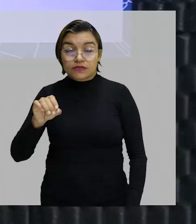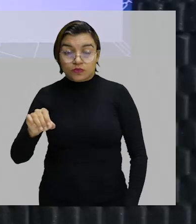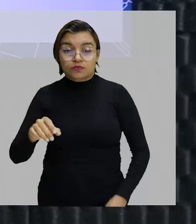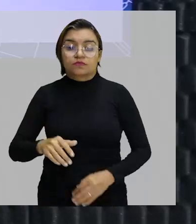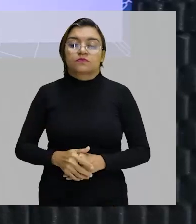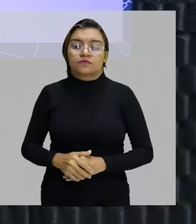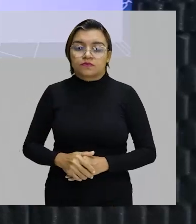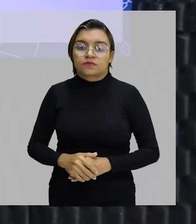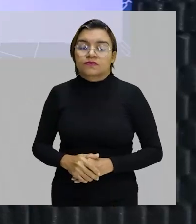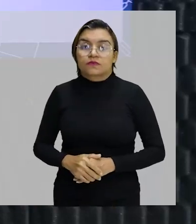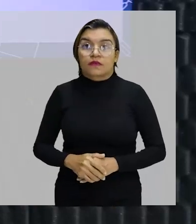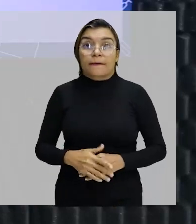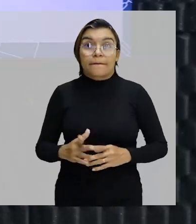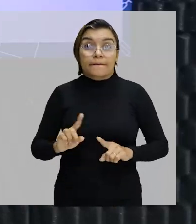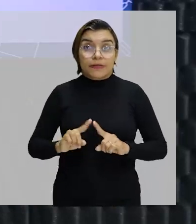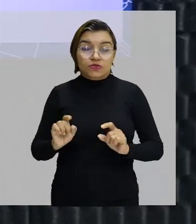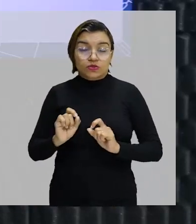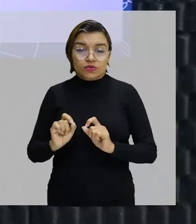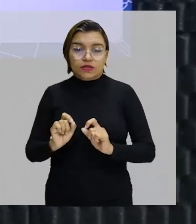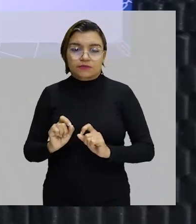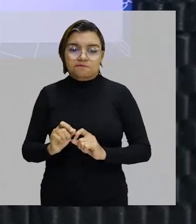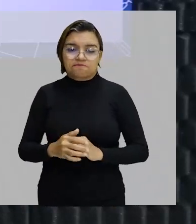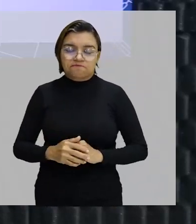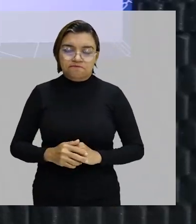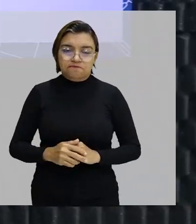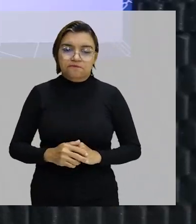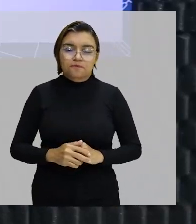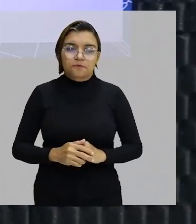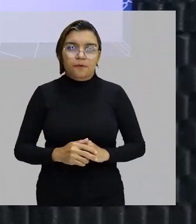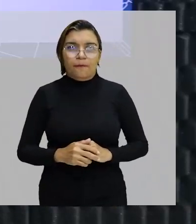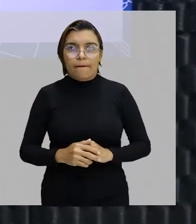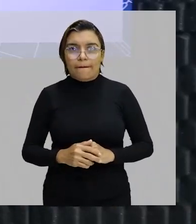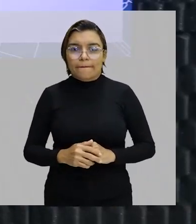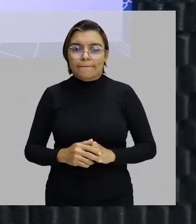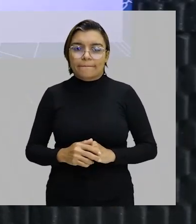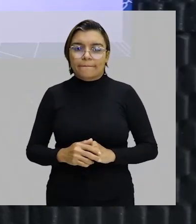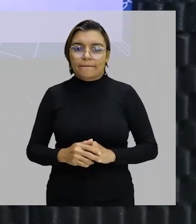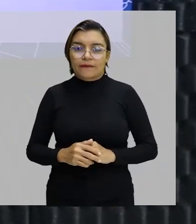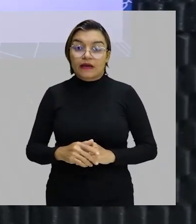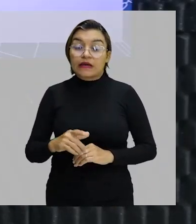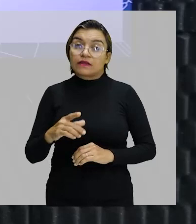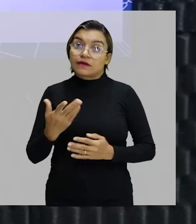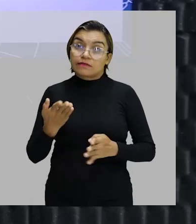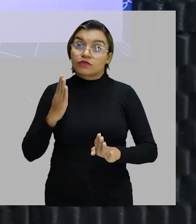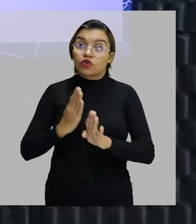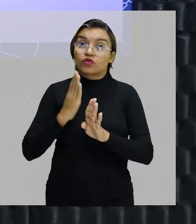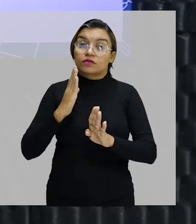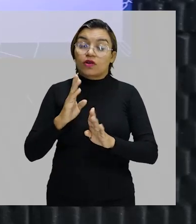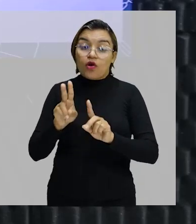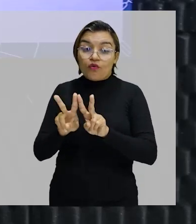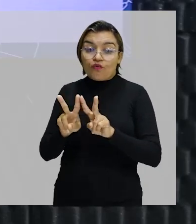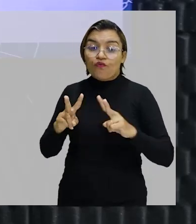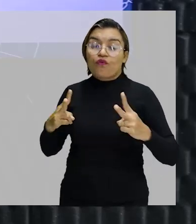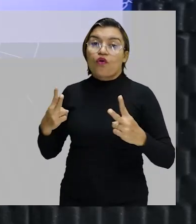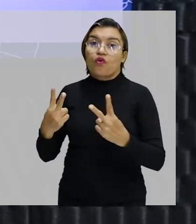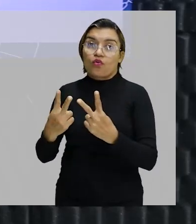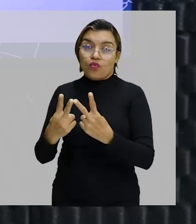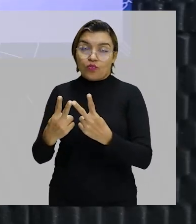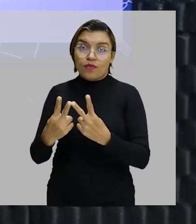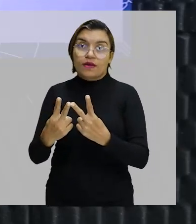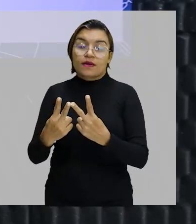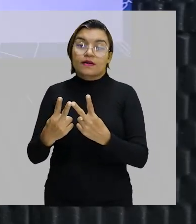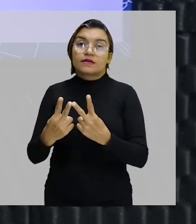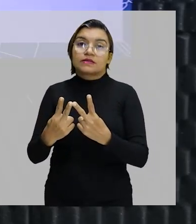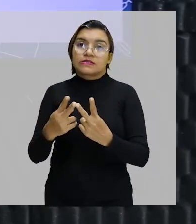iniciais. Agora, onde nós queremos chegar? Queremos chegar a um volume onde a pressão vale 700